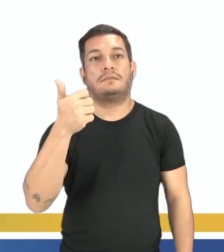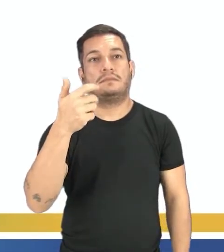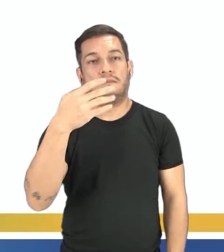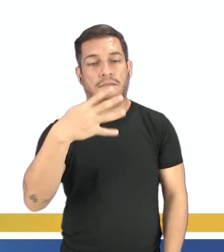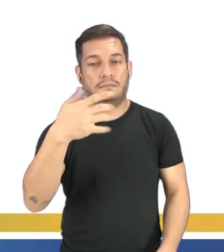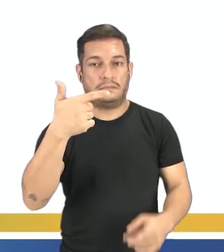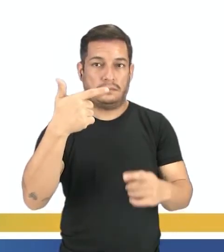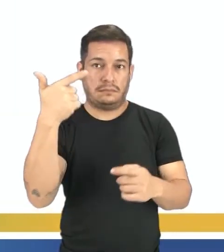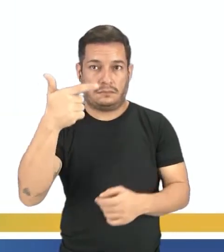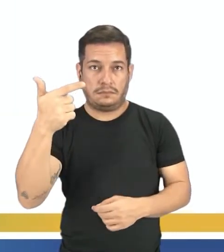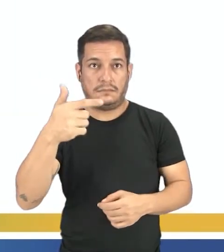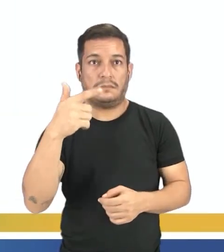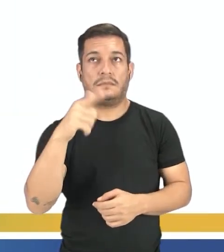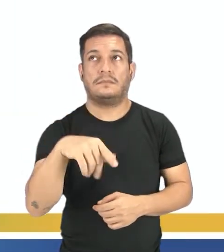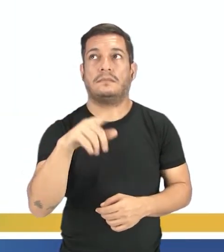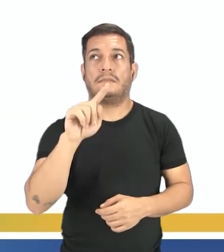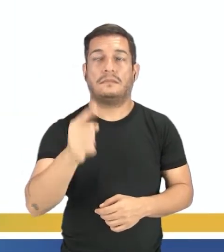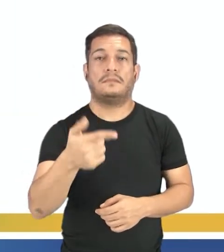42 ao quadrado,